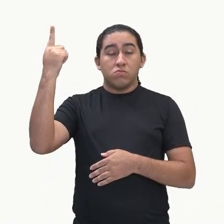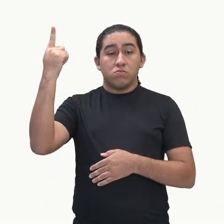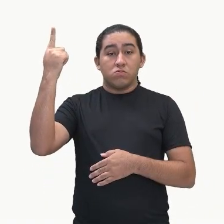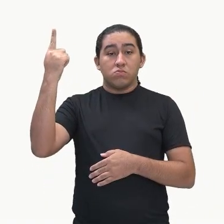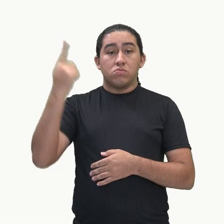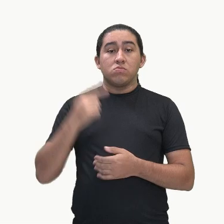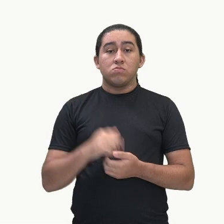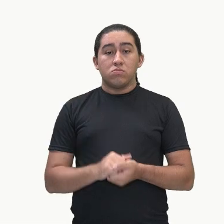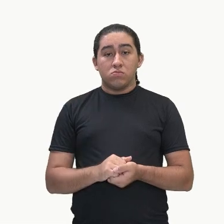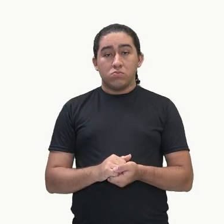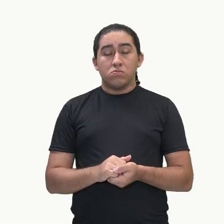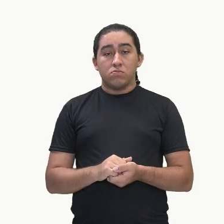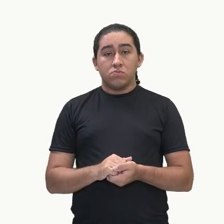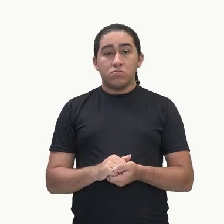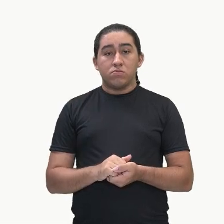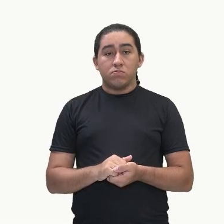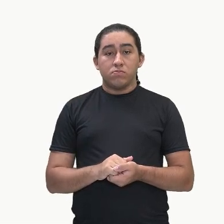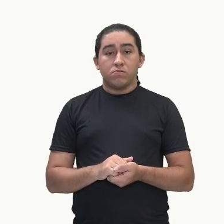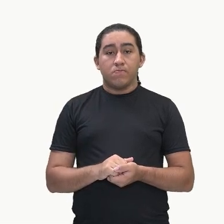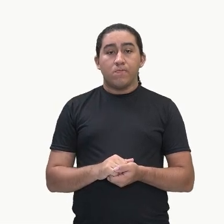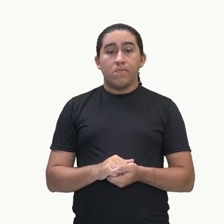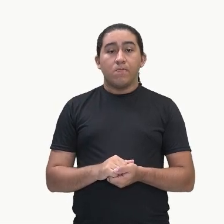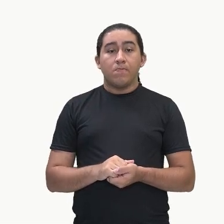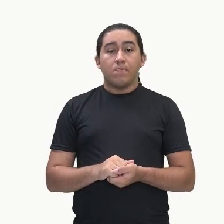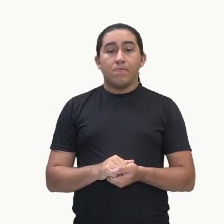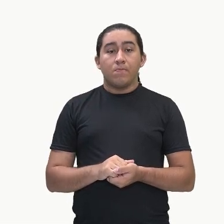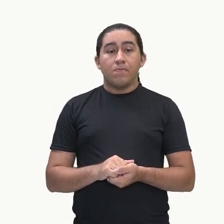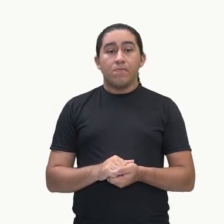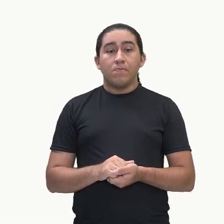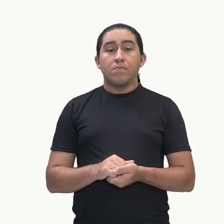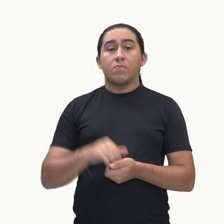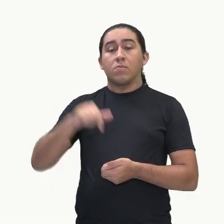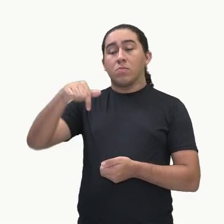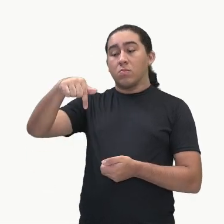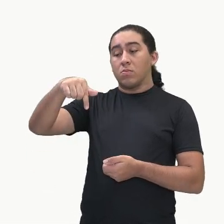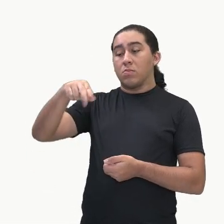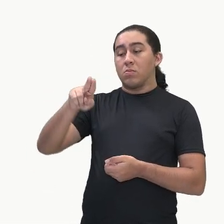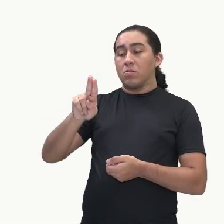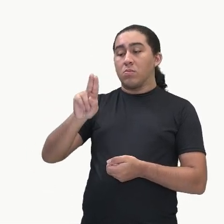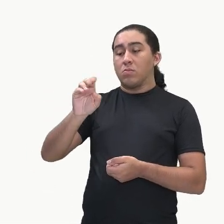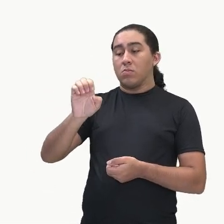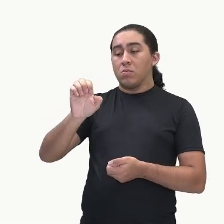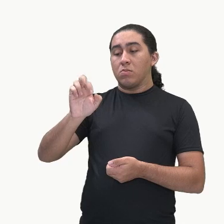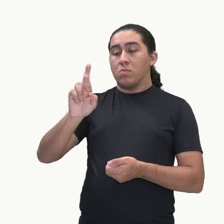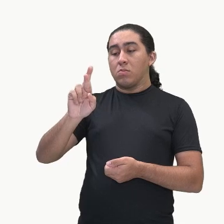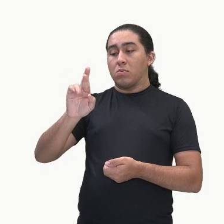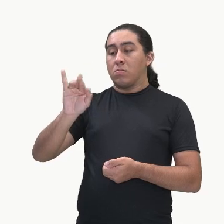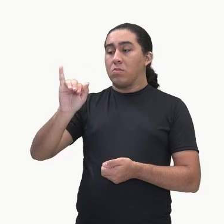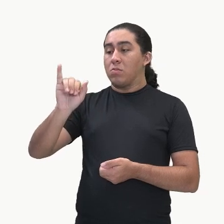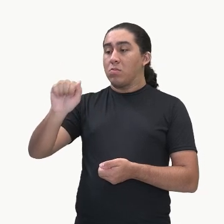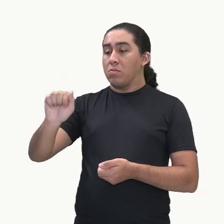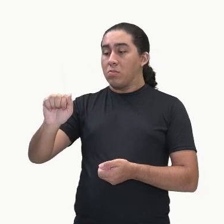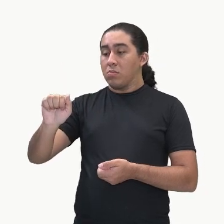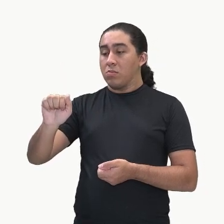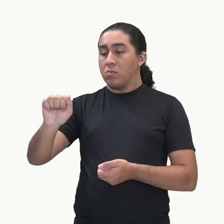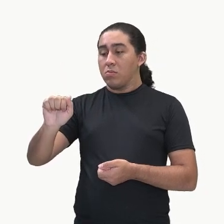está comigo. A gente vai começar, olha, queria que você soubesse. É como se eu dissesse,